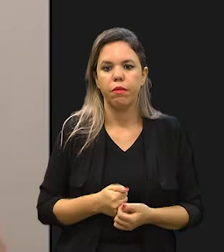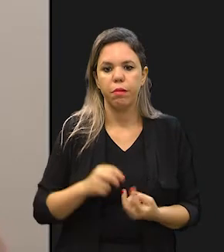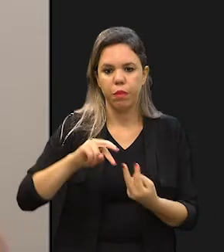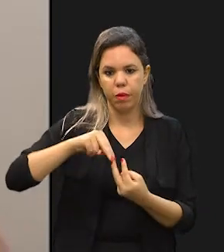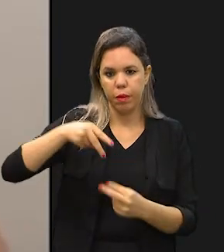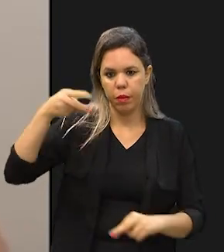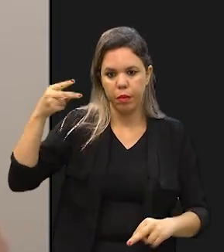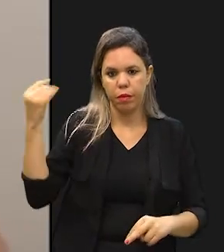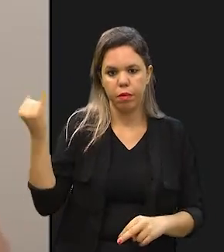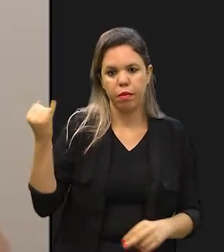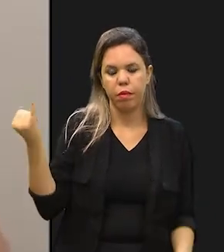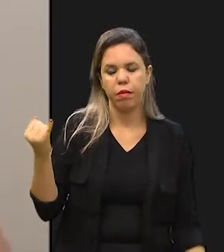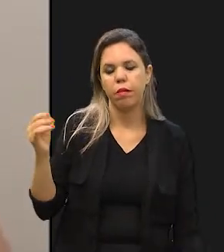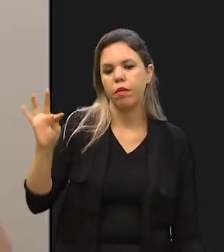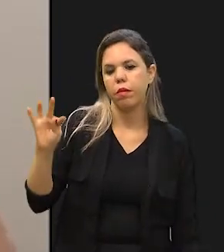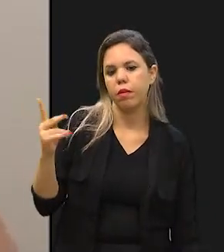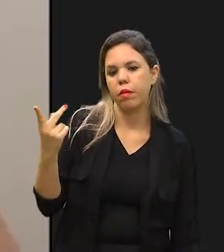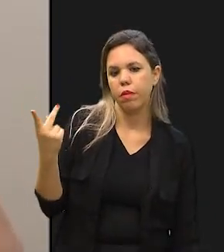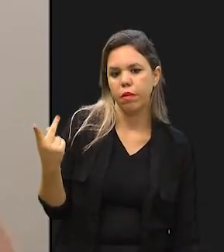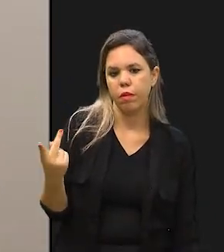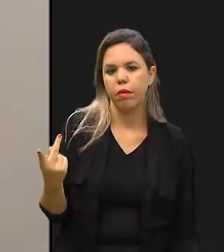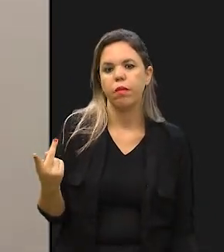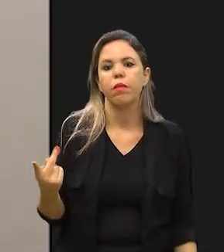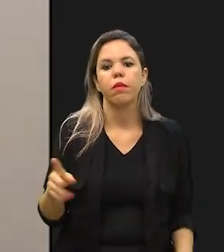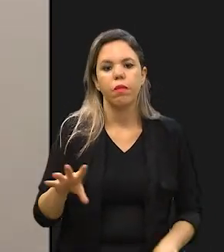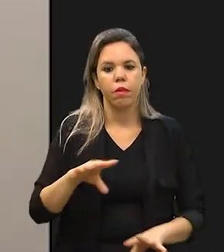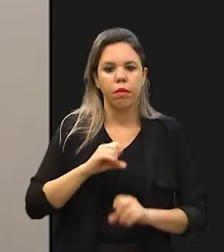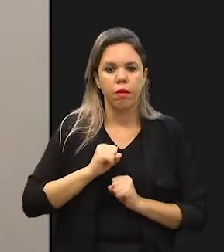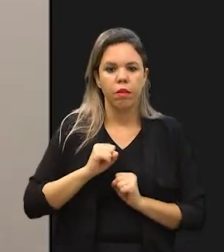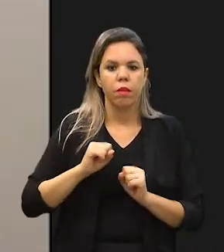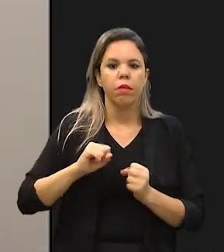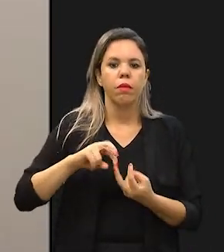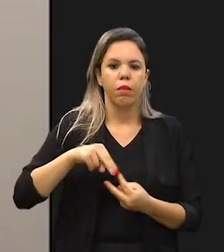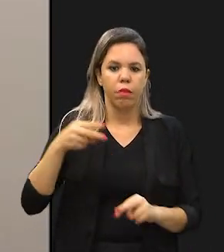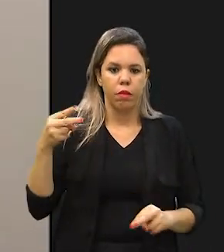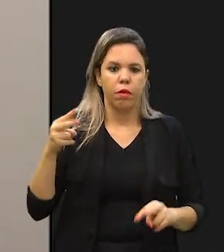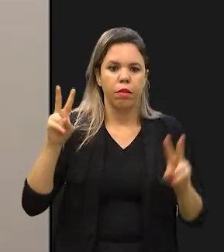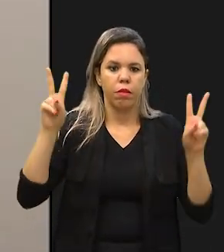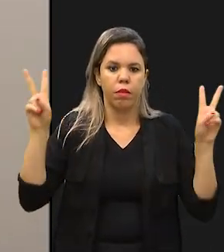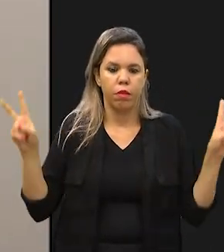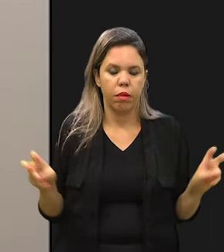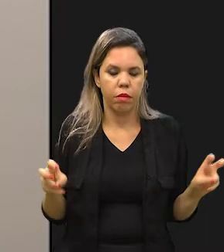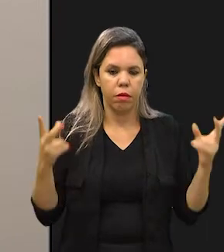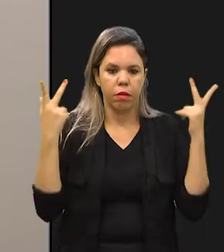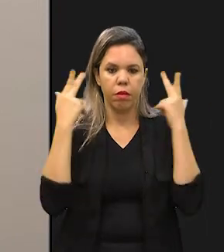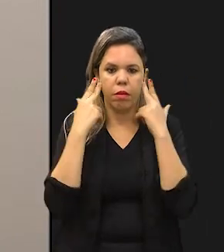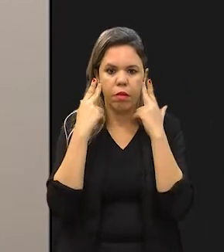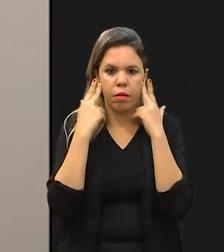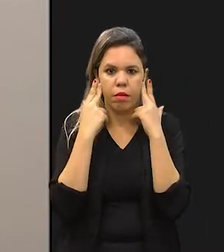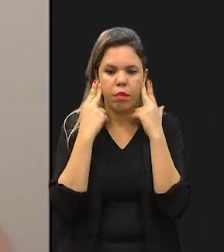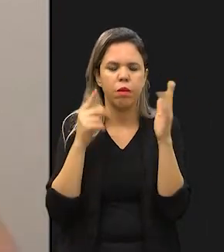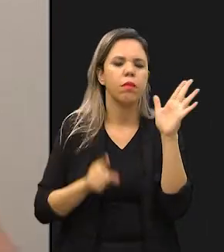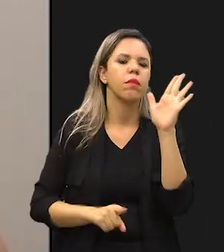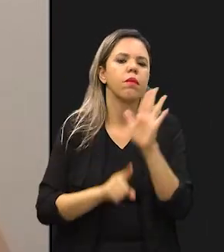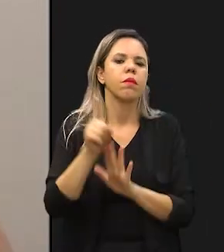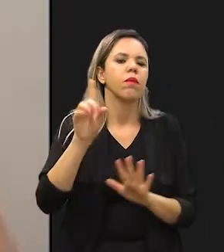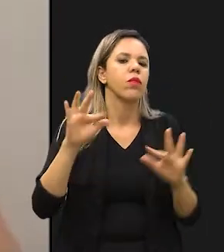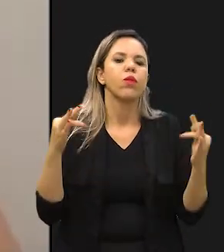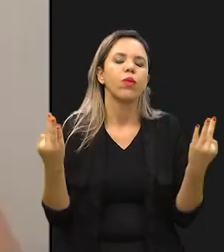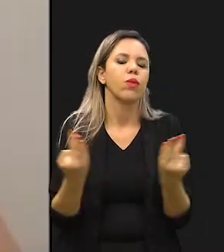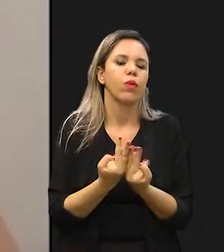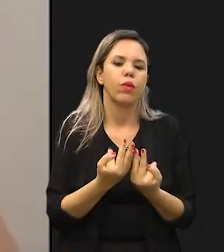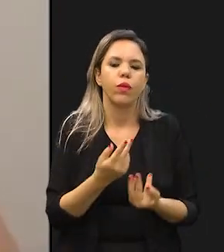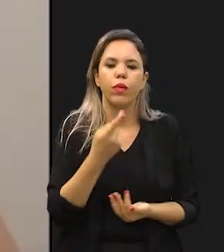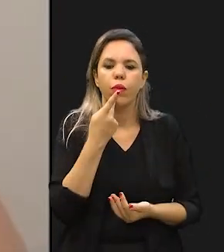genética é muito importante, né? No TDAH, a gente tem uma herança genética relacionada. Então, é muito comum a gente perguntar, e aí os pais